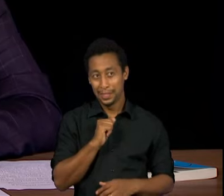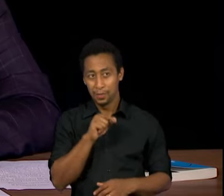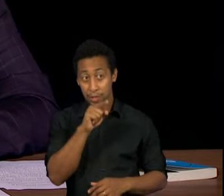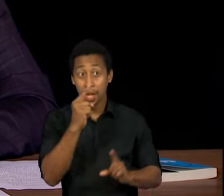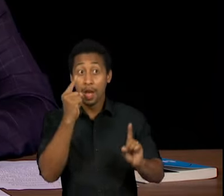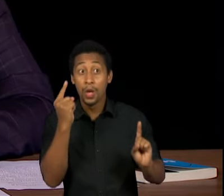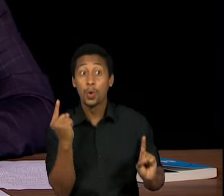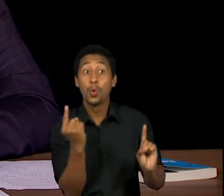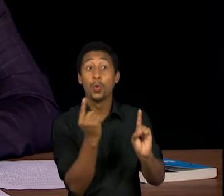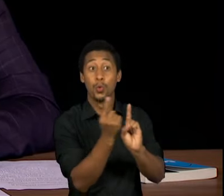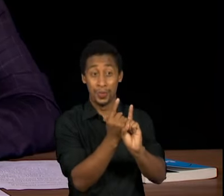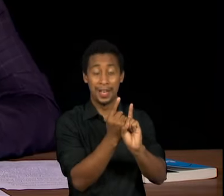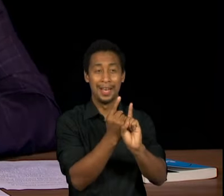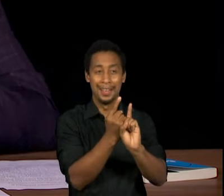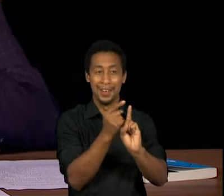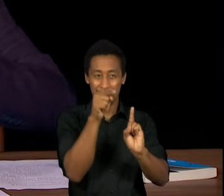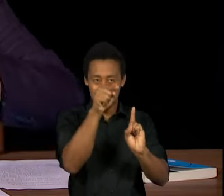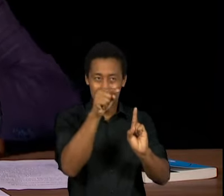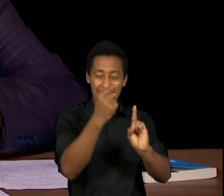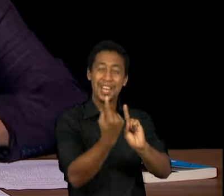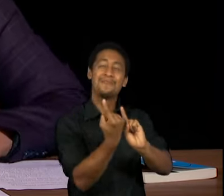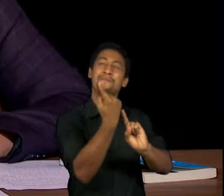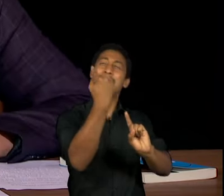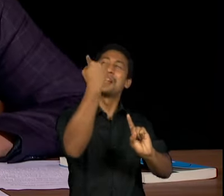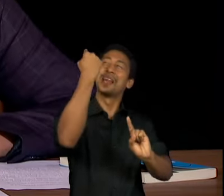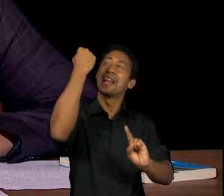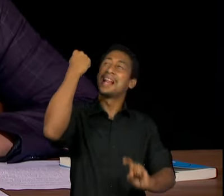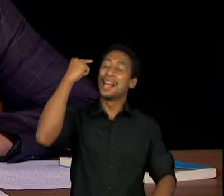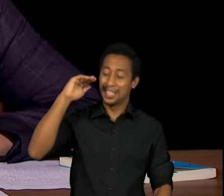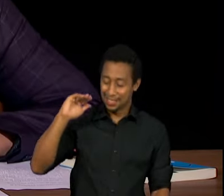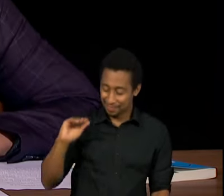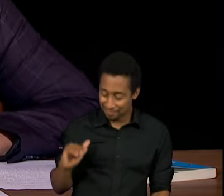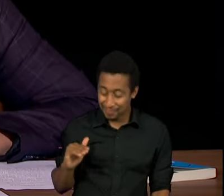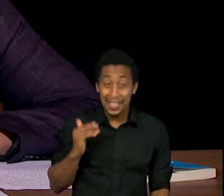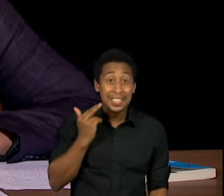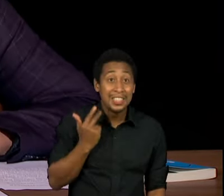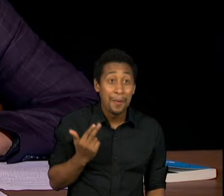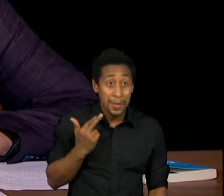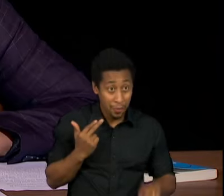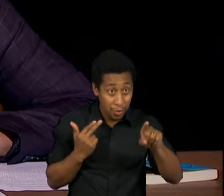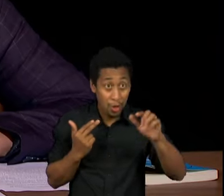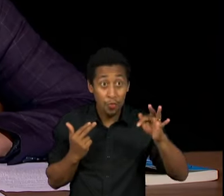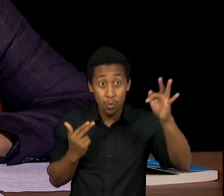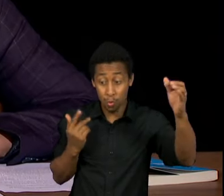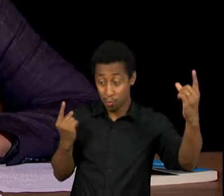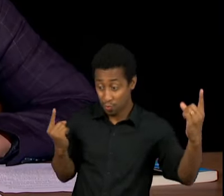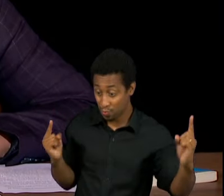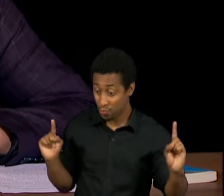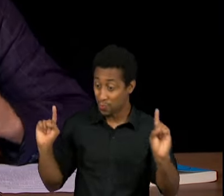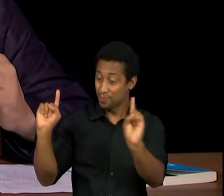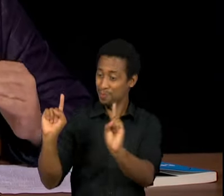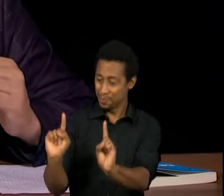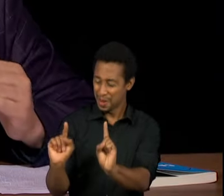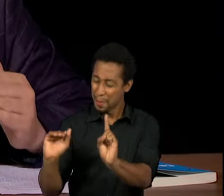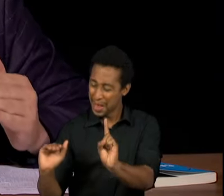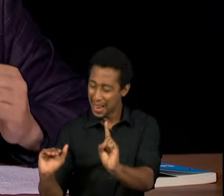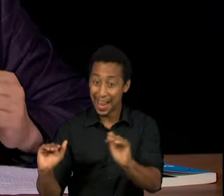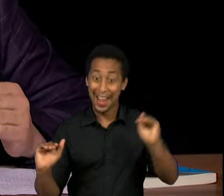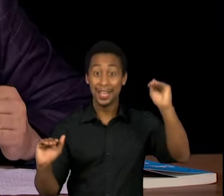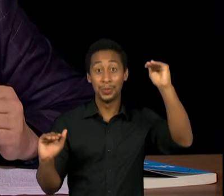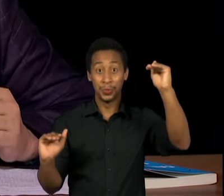Jamila serelepe já engajada lá da infância garota sapeca é que estava